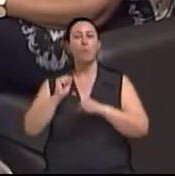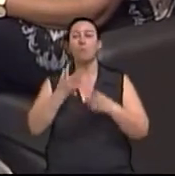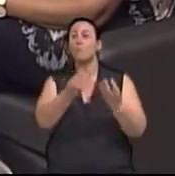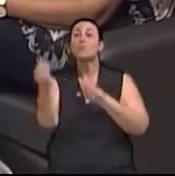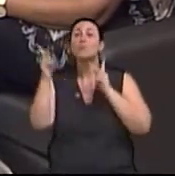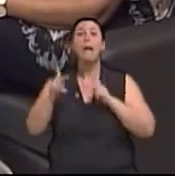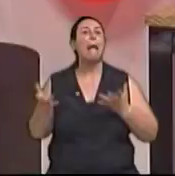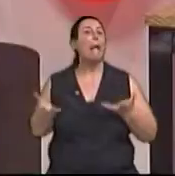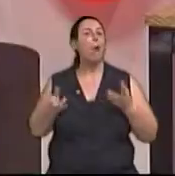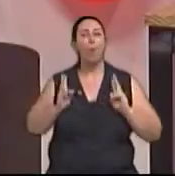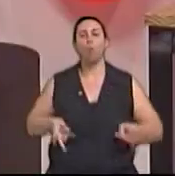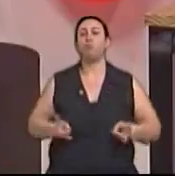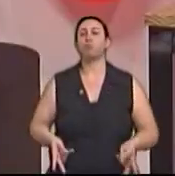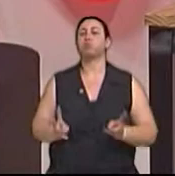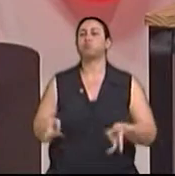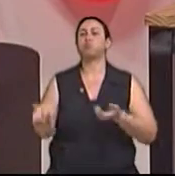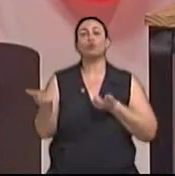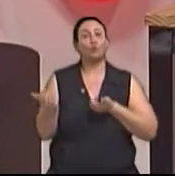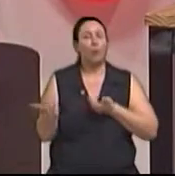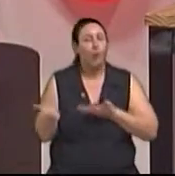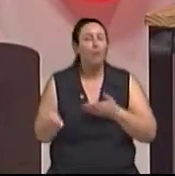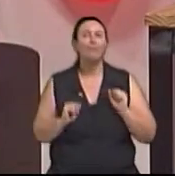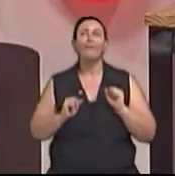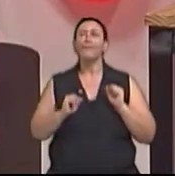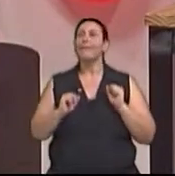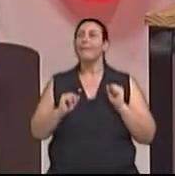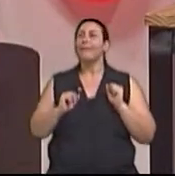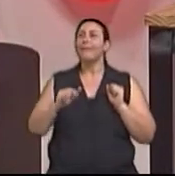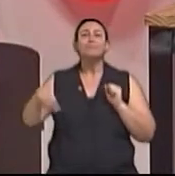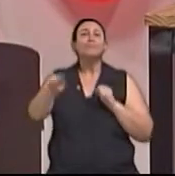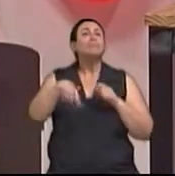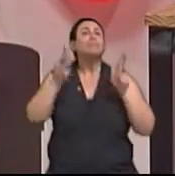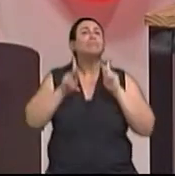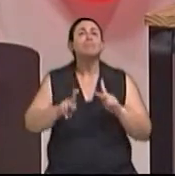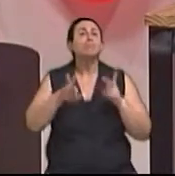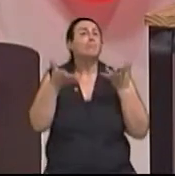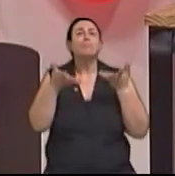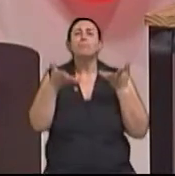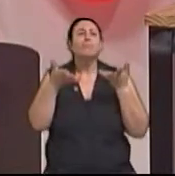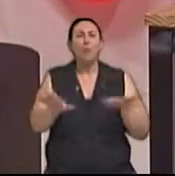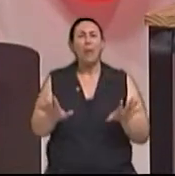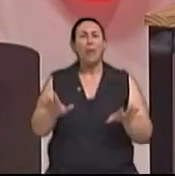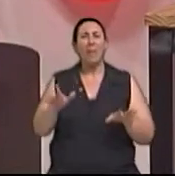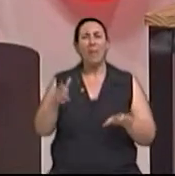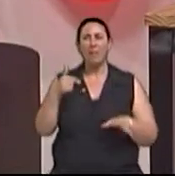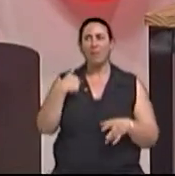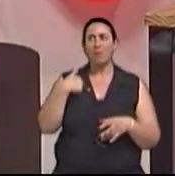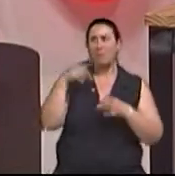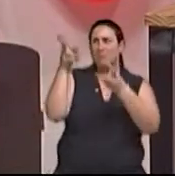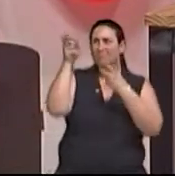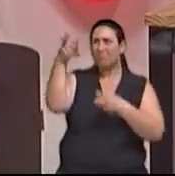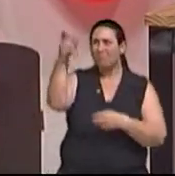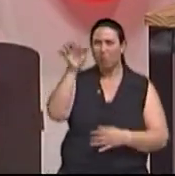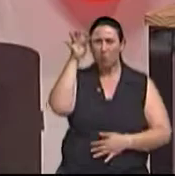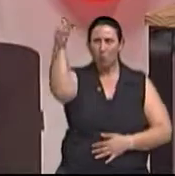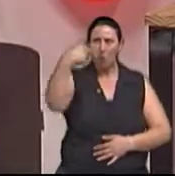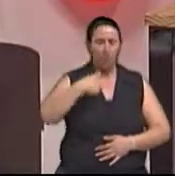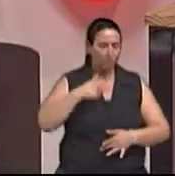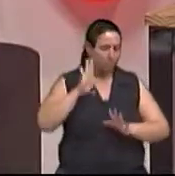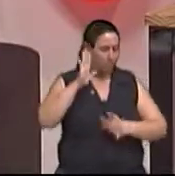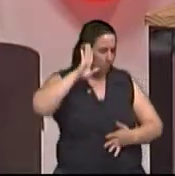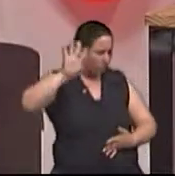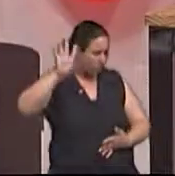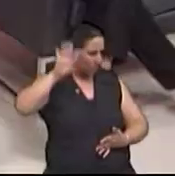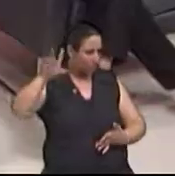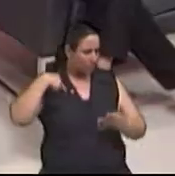tempo dentro de casa eles não tão assim querendo olhar a sua vida adulta mais cedo querem deixar que